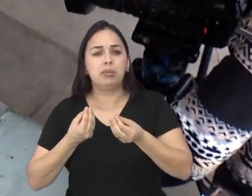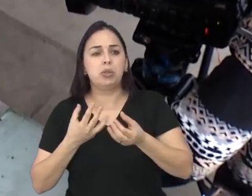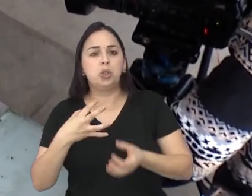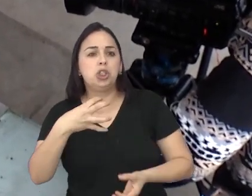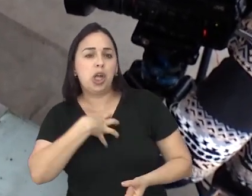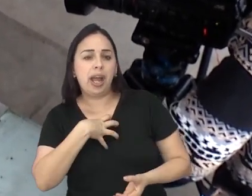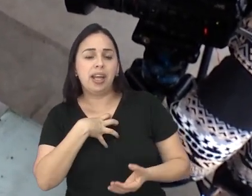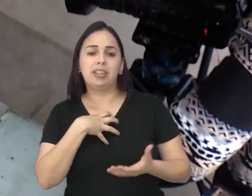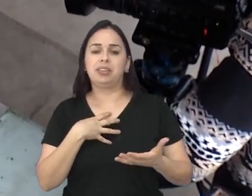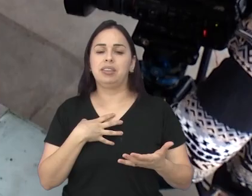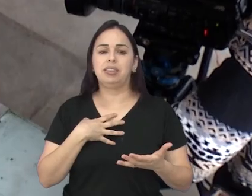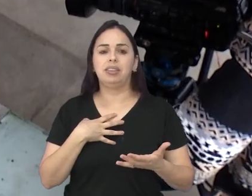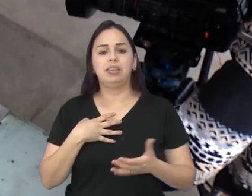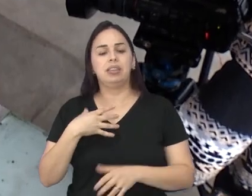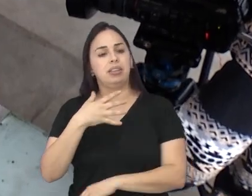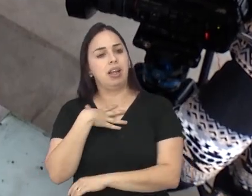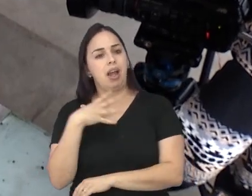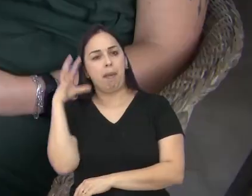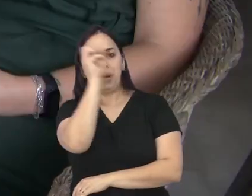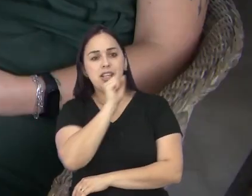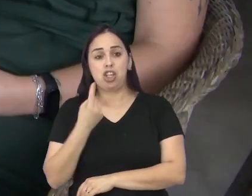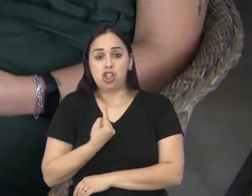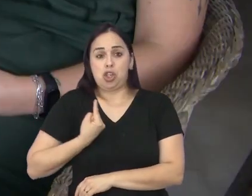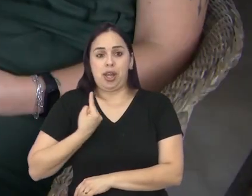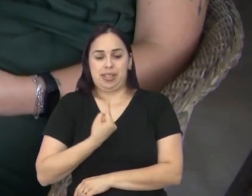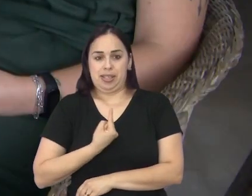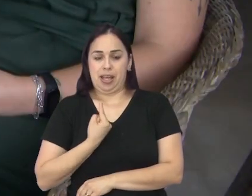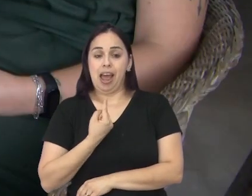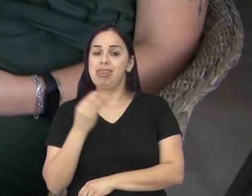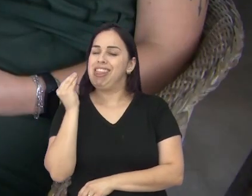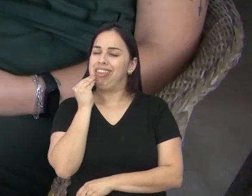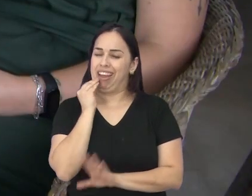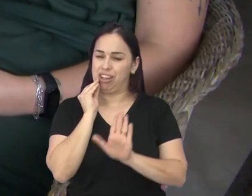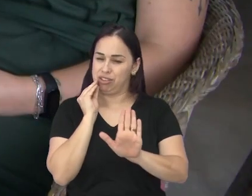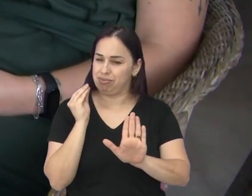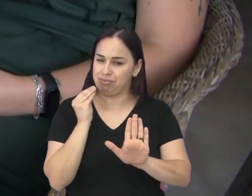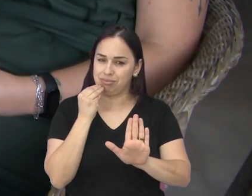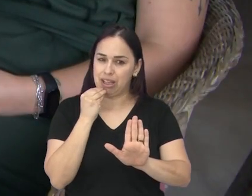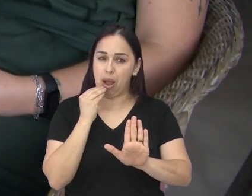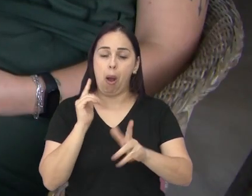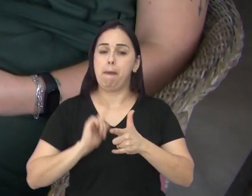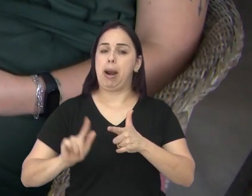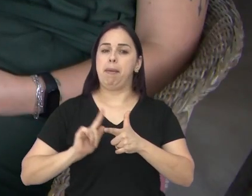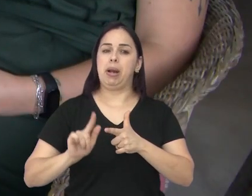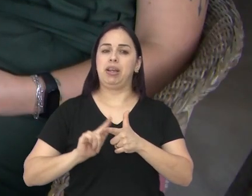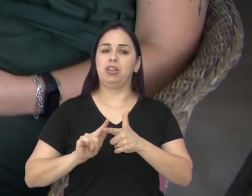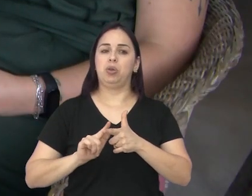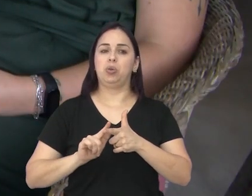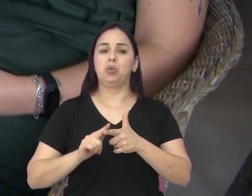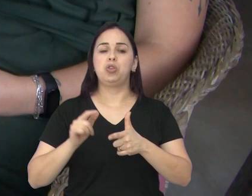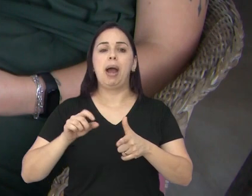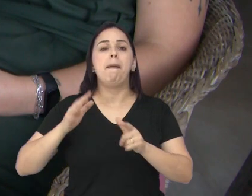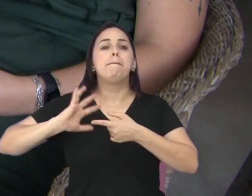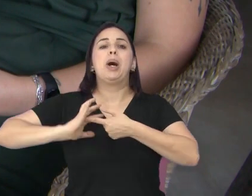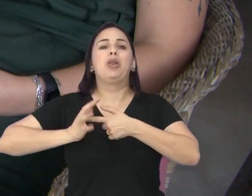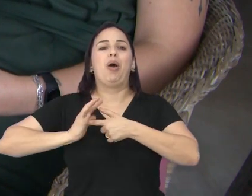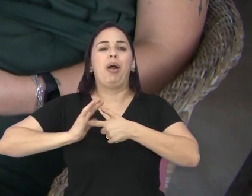como é que não era. E comecei a ser autodidata, tentar ser autodidata. O problema é que eu não tinha prensa.